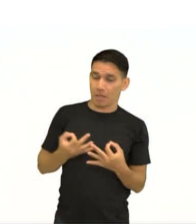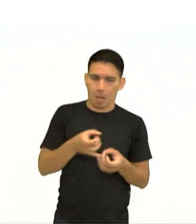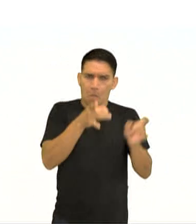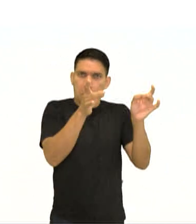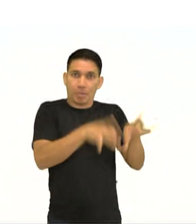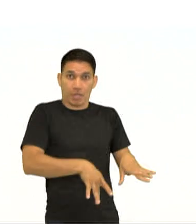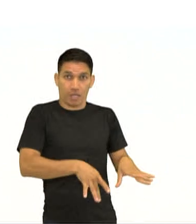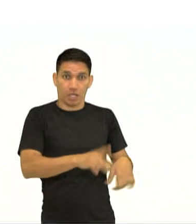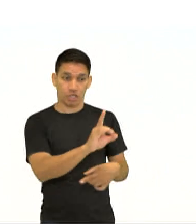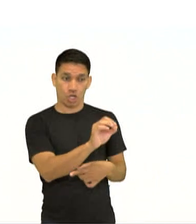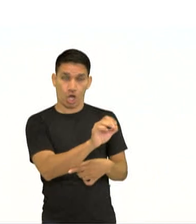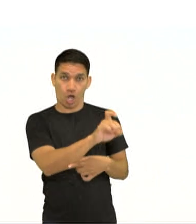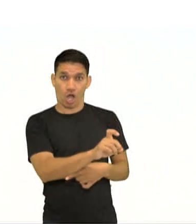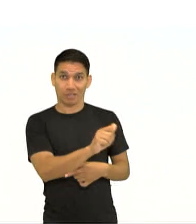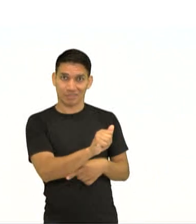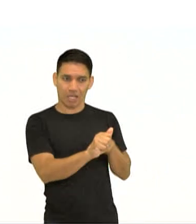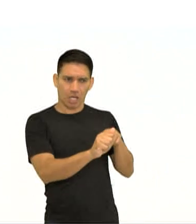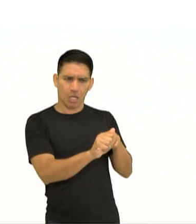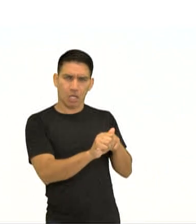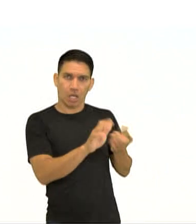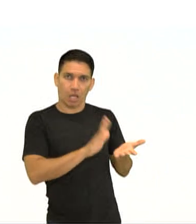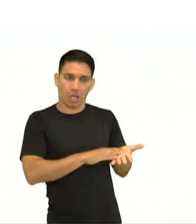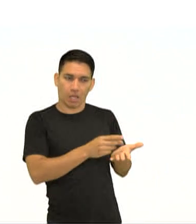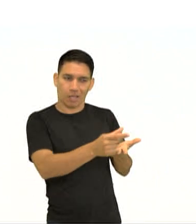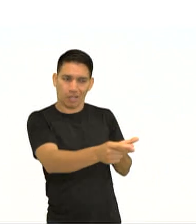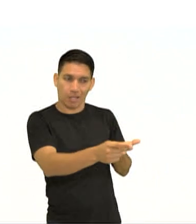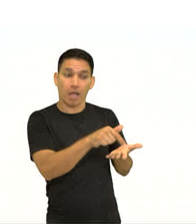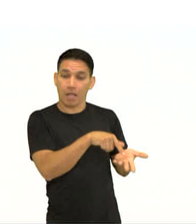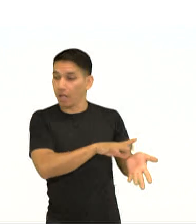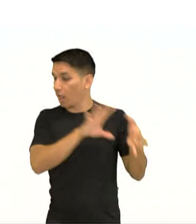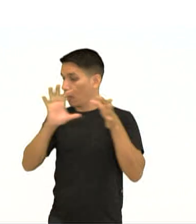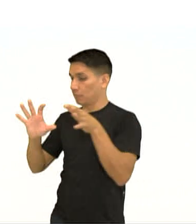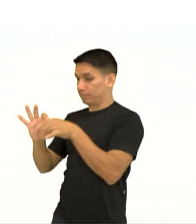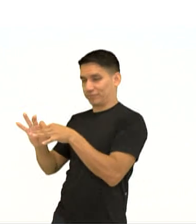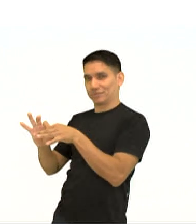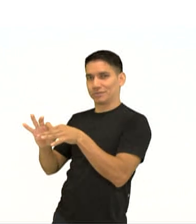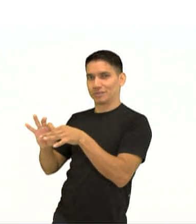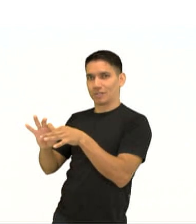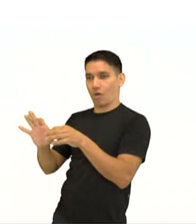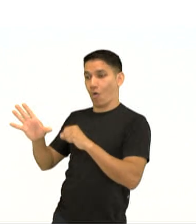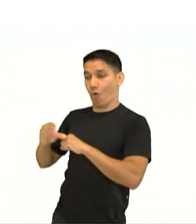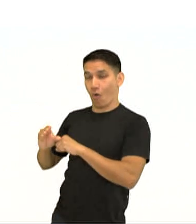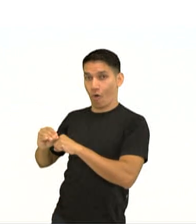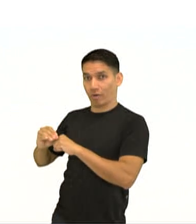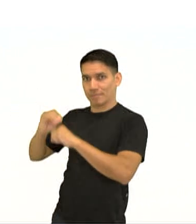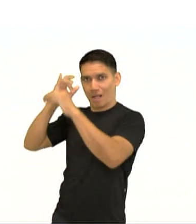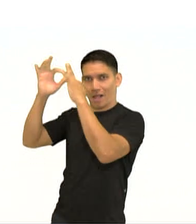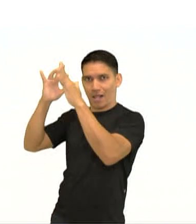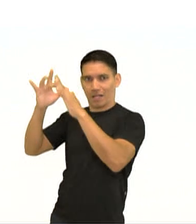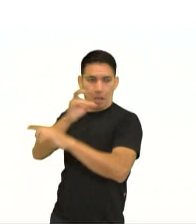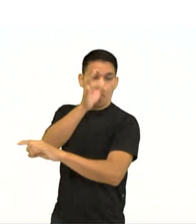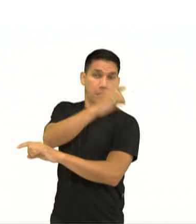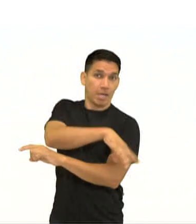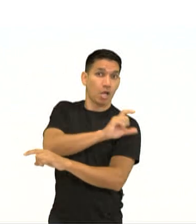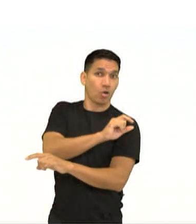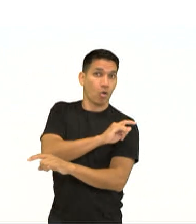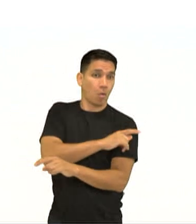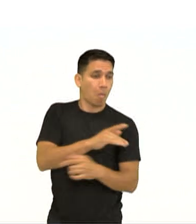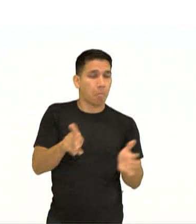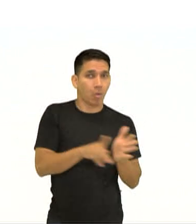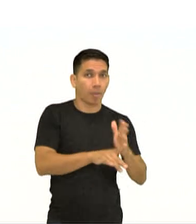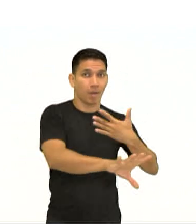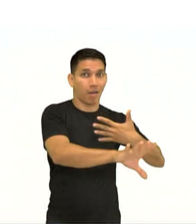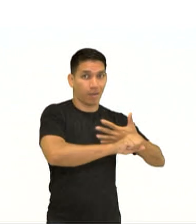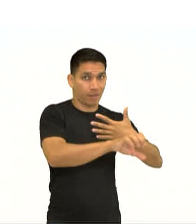ou seja, as ideias perfeitas, o conhecimento racional, e o abandono da doxa, o abandono daquilo que a gente aprende pelos